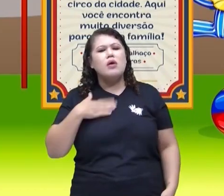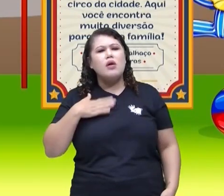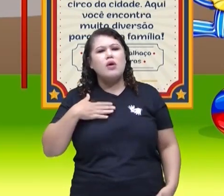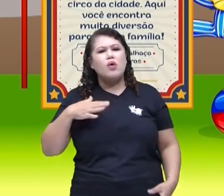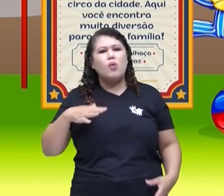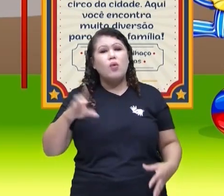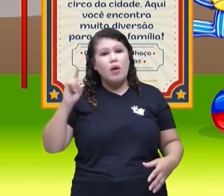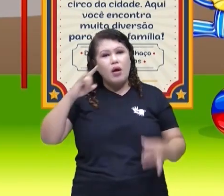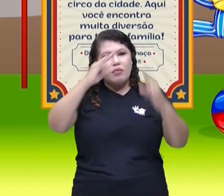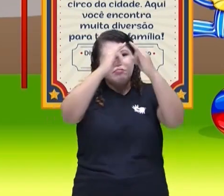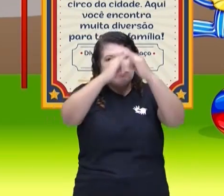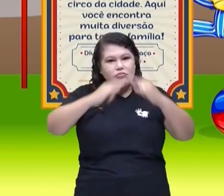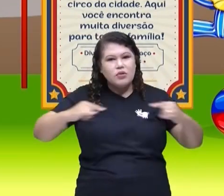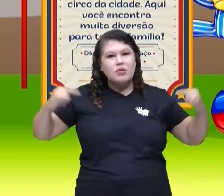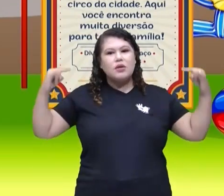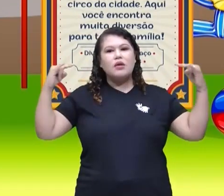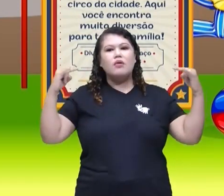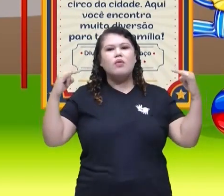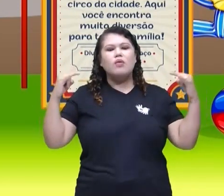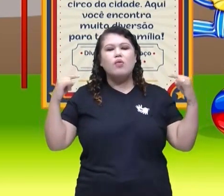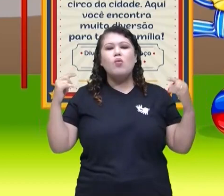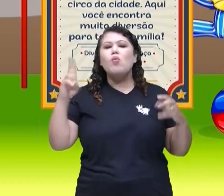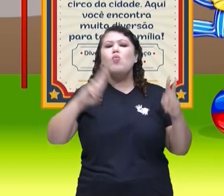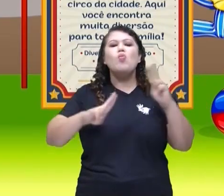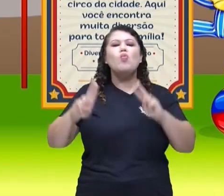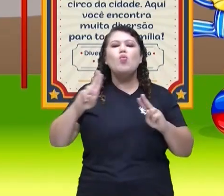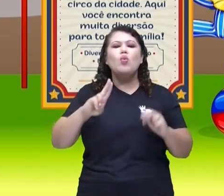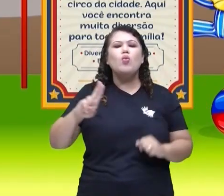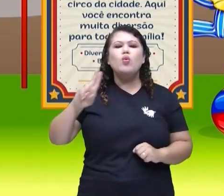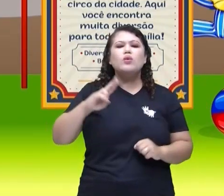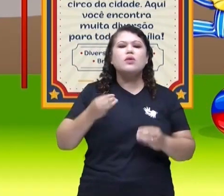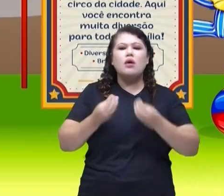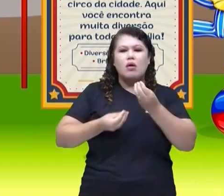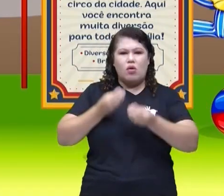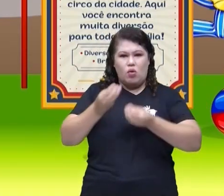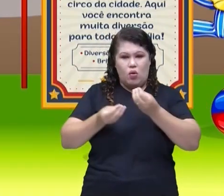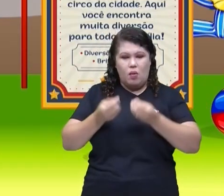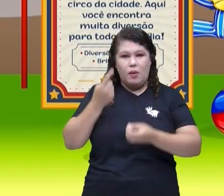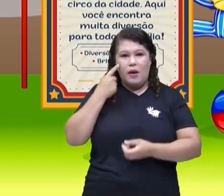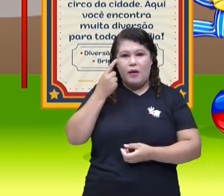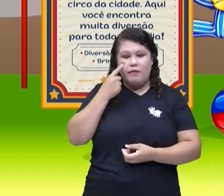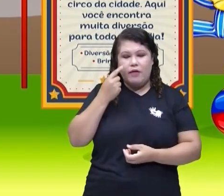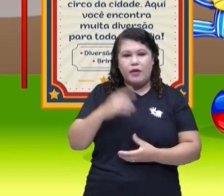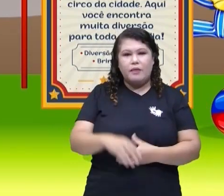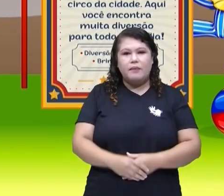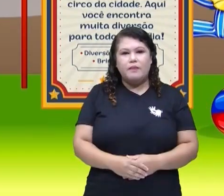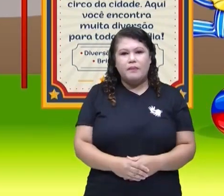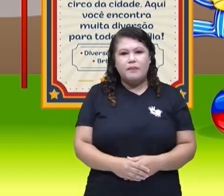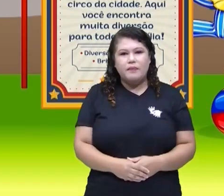esse circo ele serve? Vamos lá descobrir no nosso cartaz o nosso conceito de hoje. Vamos lá? Olha